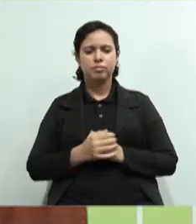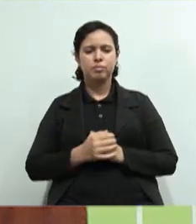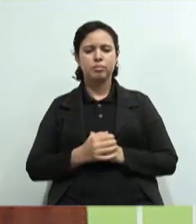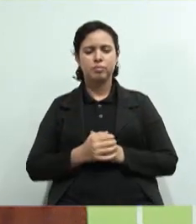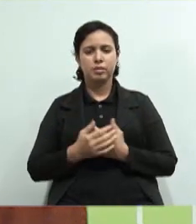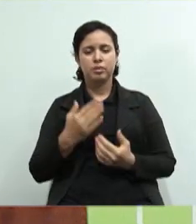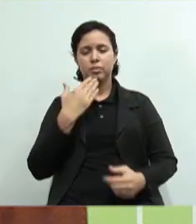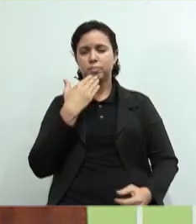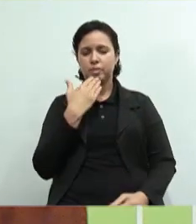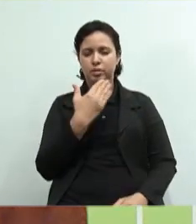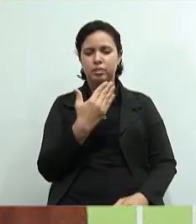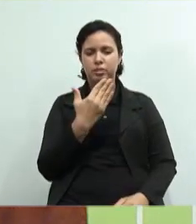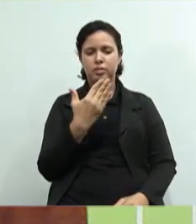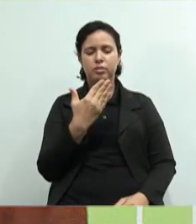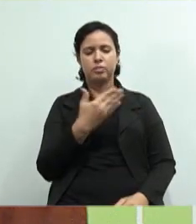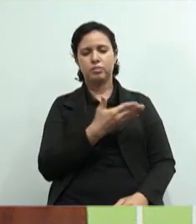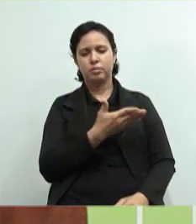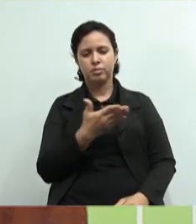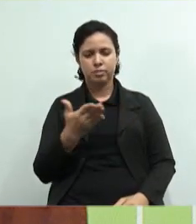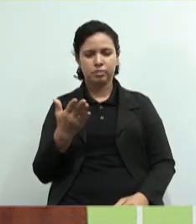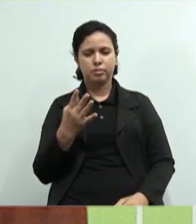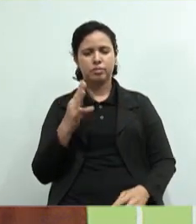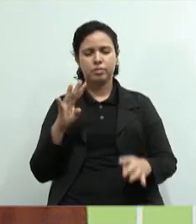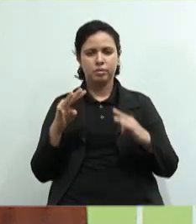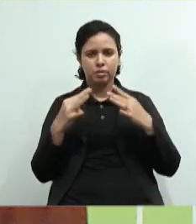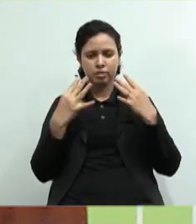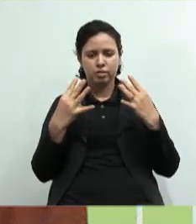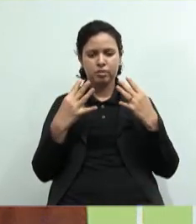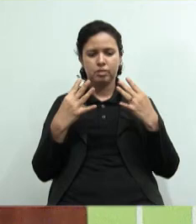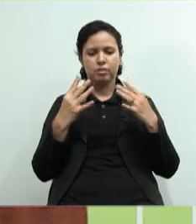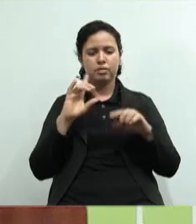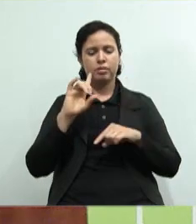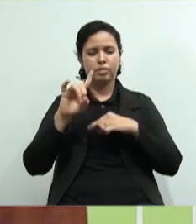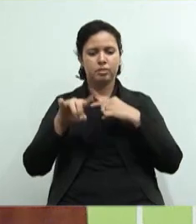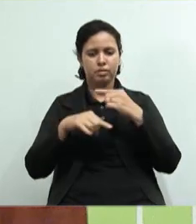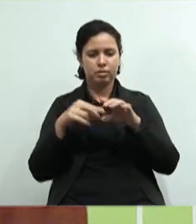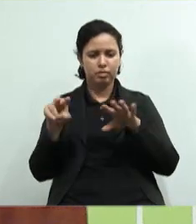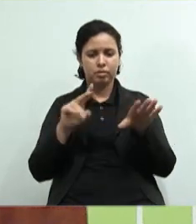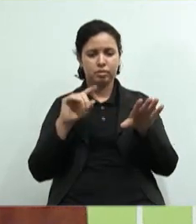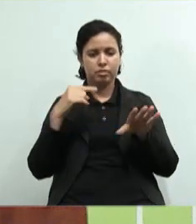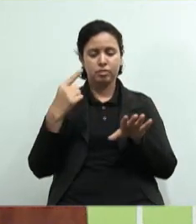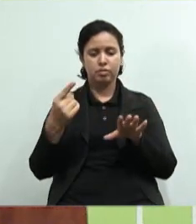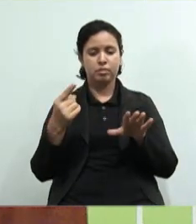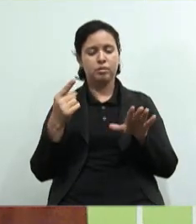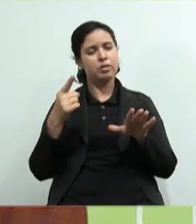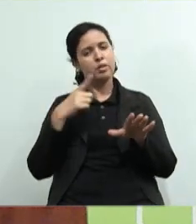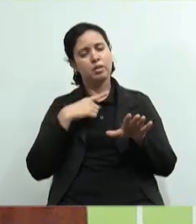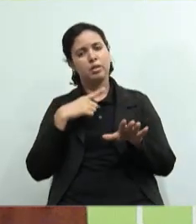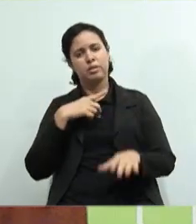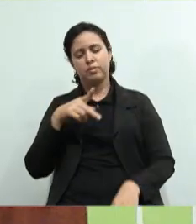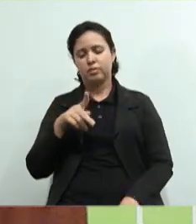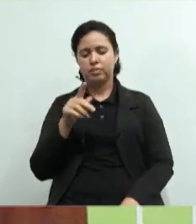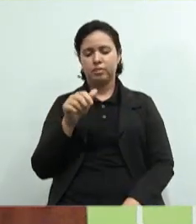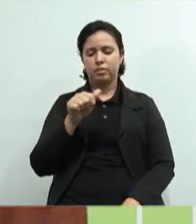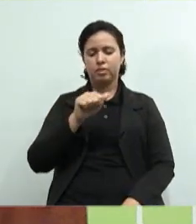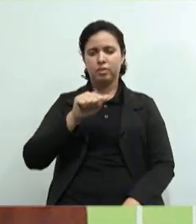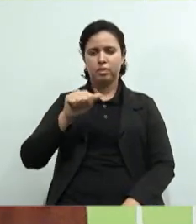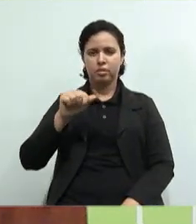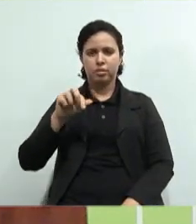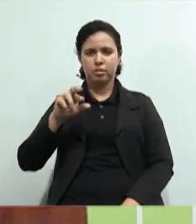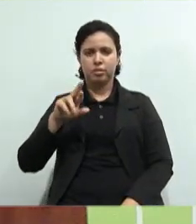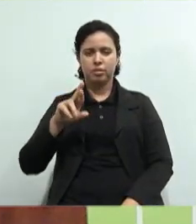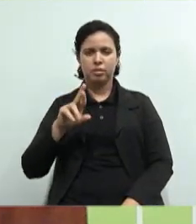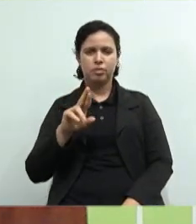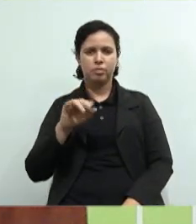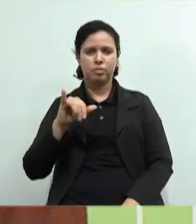gente pede que vocês fiquem bem ligadinhos. Quem sabe na próxima aula a gente faz outro Kahoot, né? Se vocês quiserem, manda aí